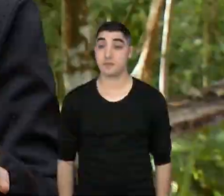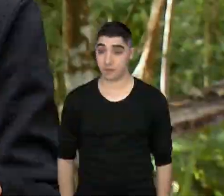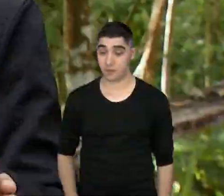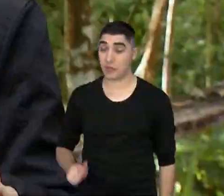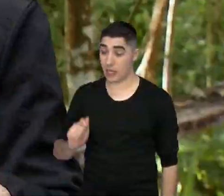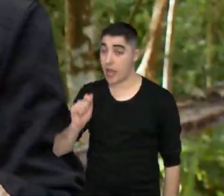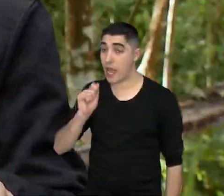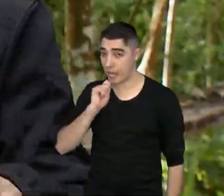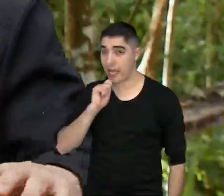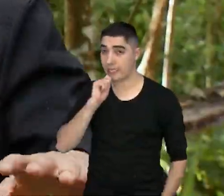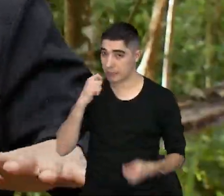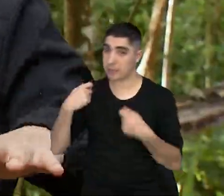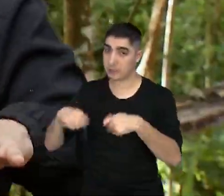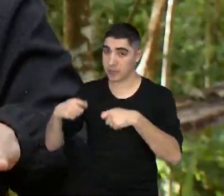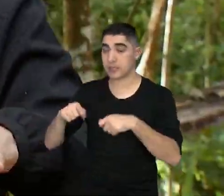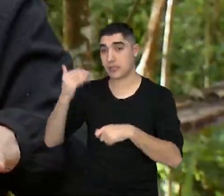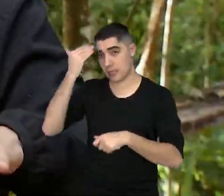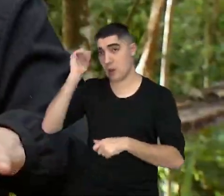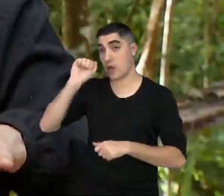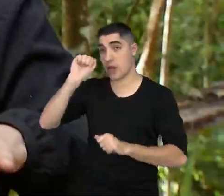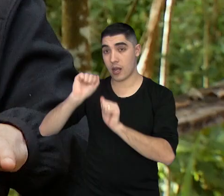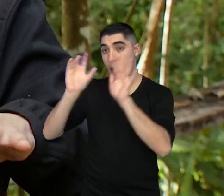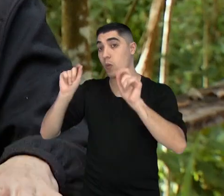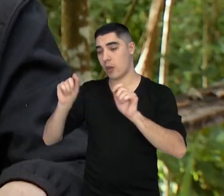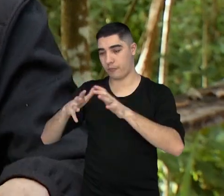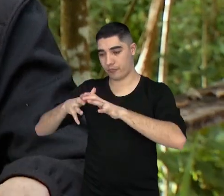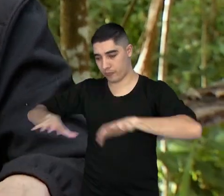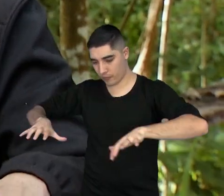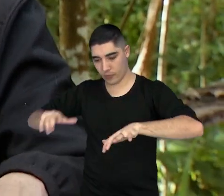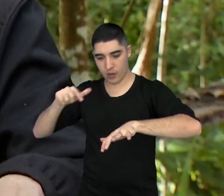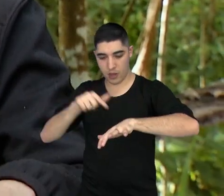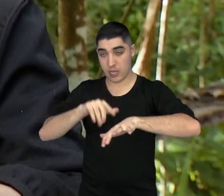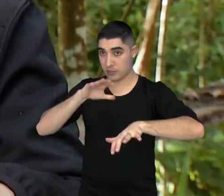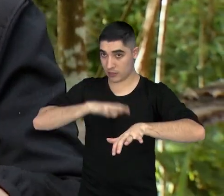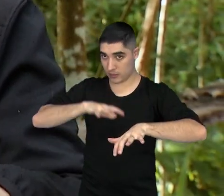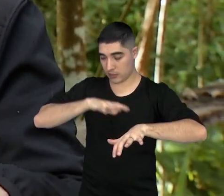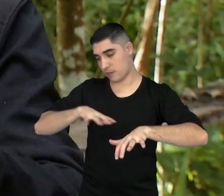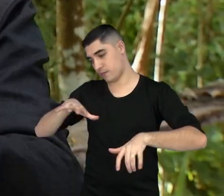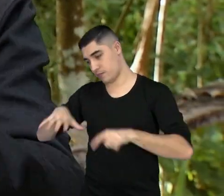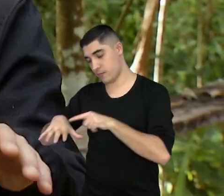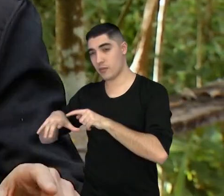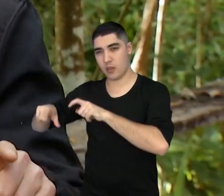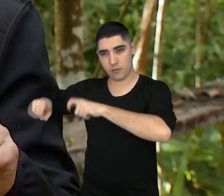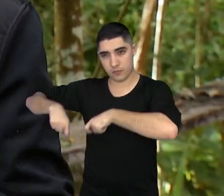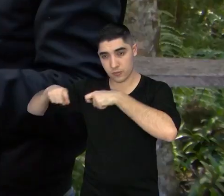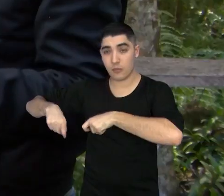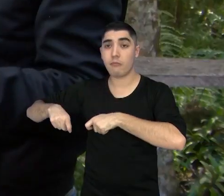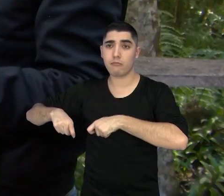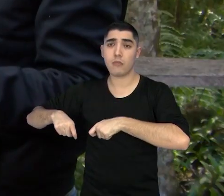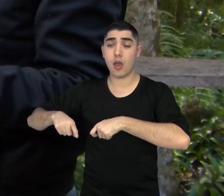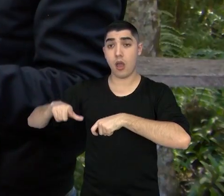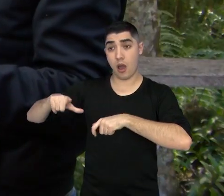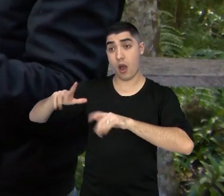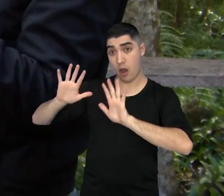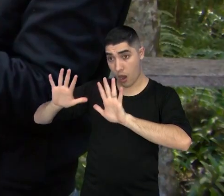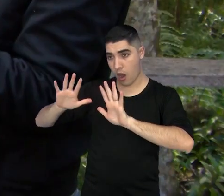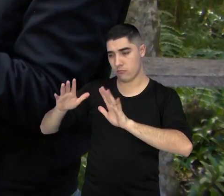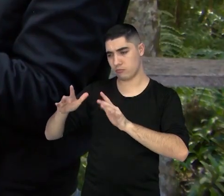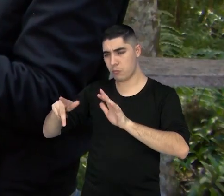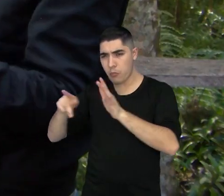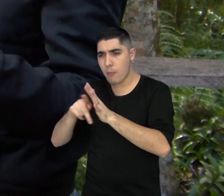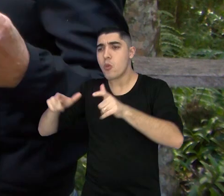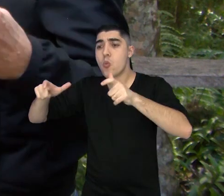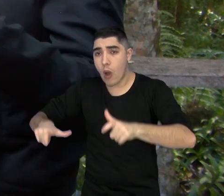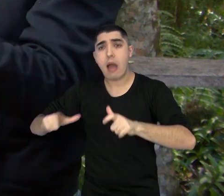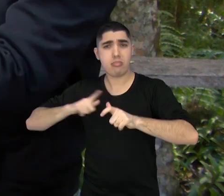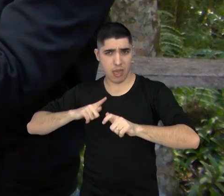Ainda existe o conceito de que há uma separação entre zona rural e zona urbana. Fisicamente, geograficamente, sim. Existe. Mas com a